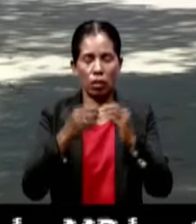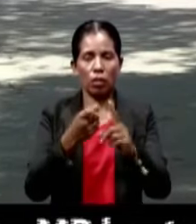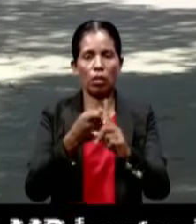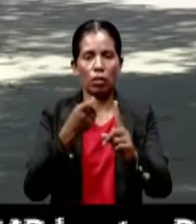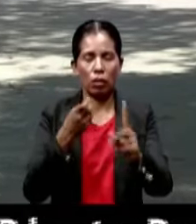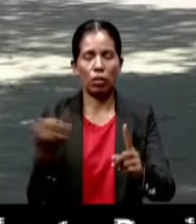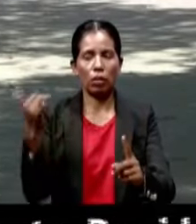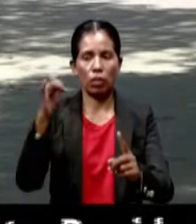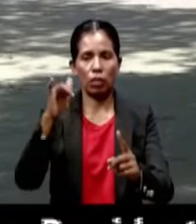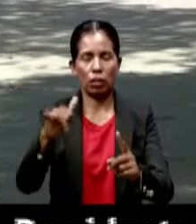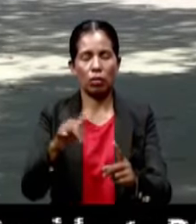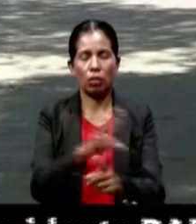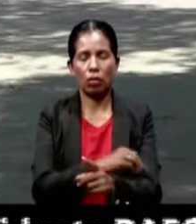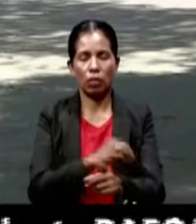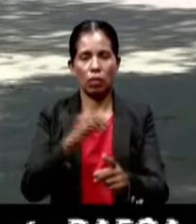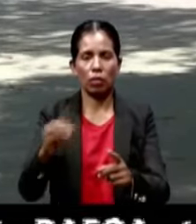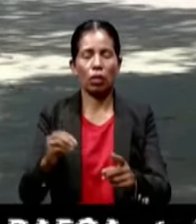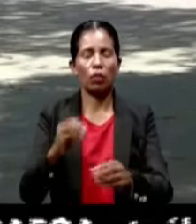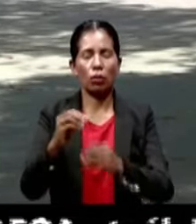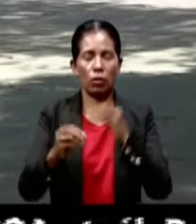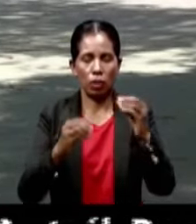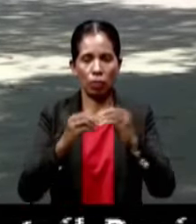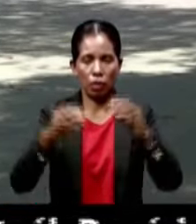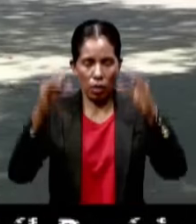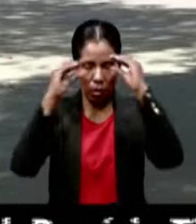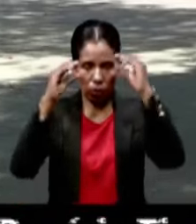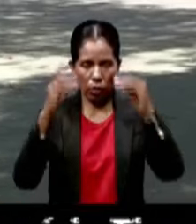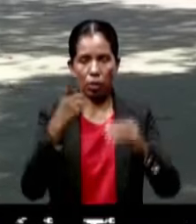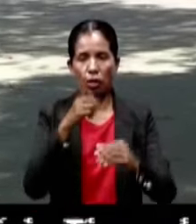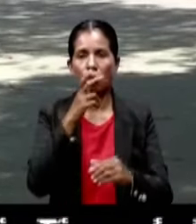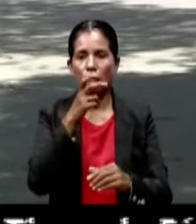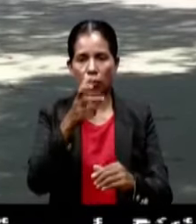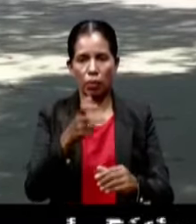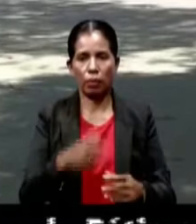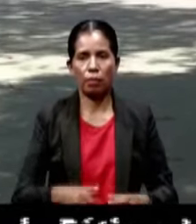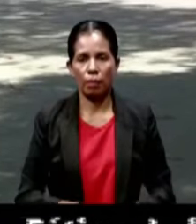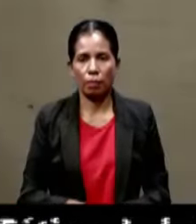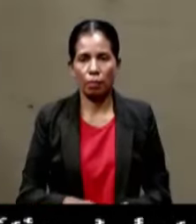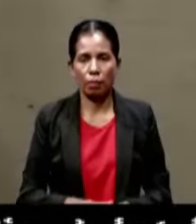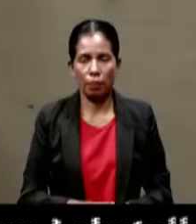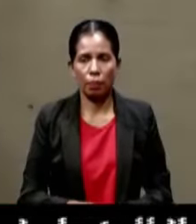sira husi akademista kona ba metodologia hanori lingua portuguesa ni.